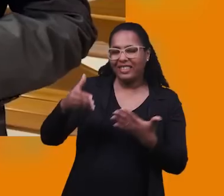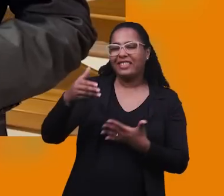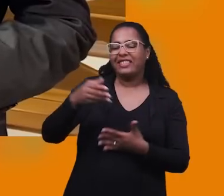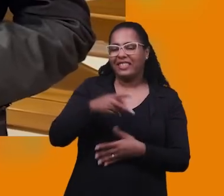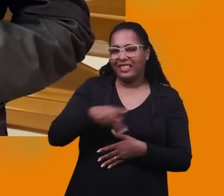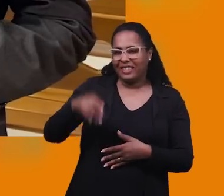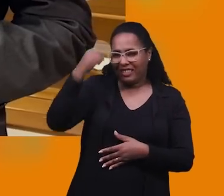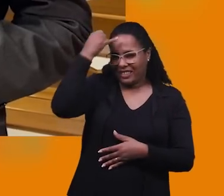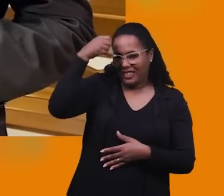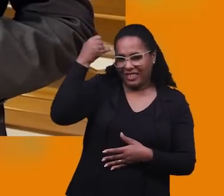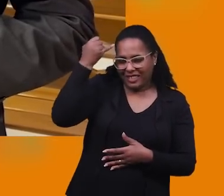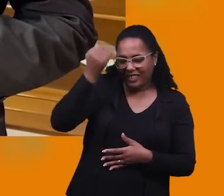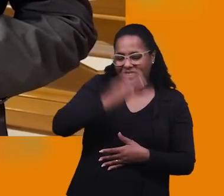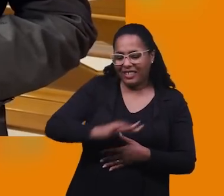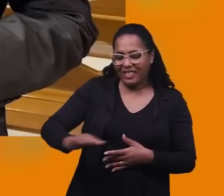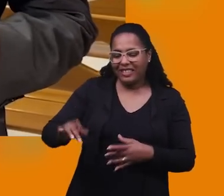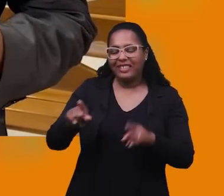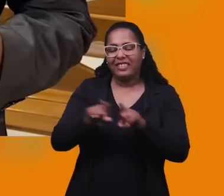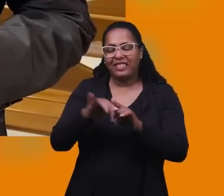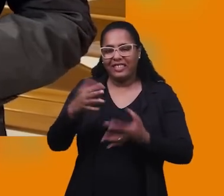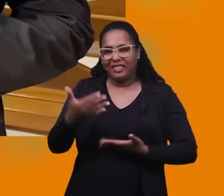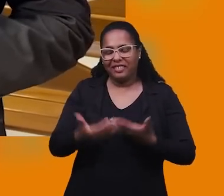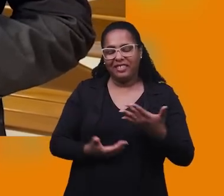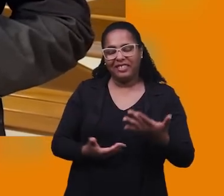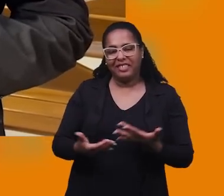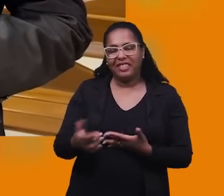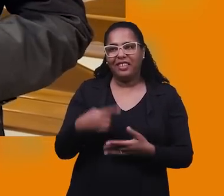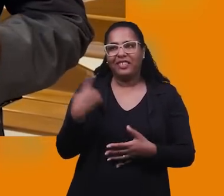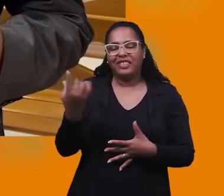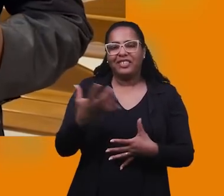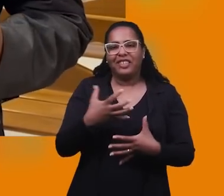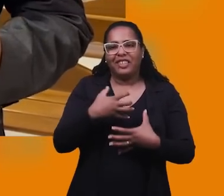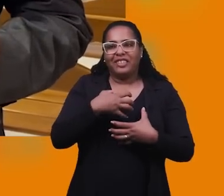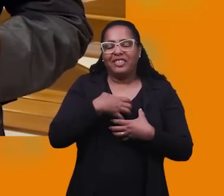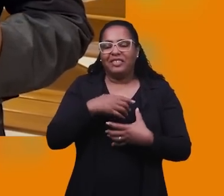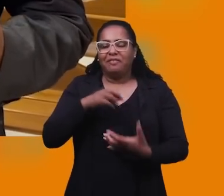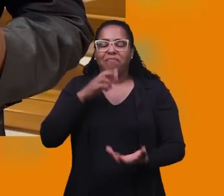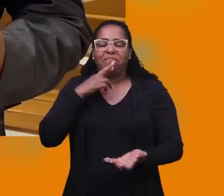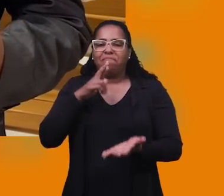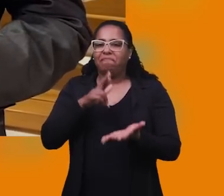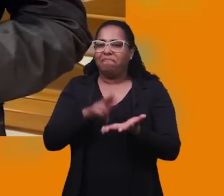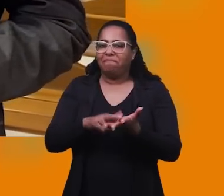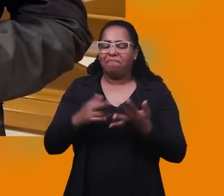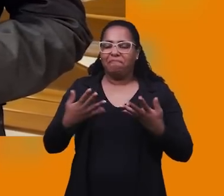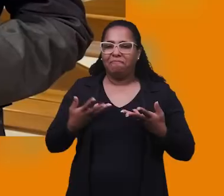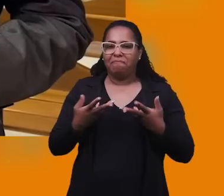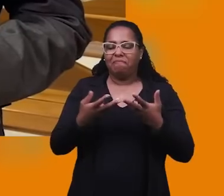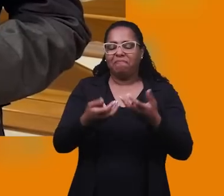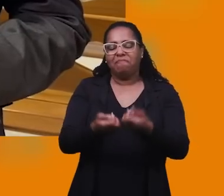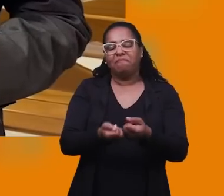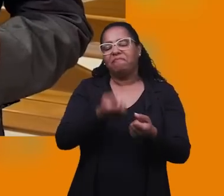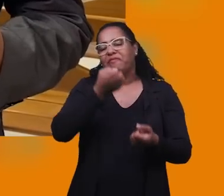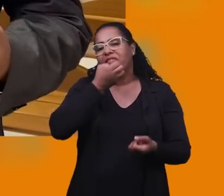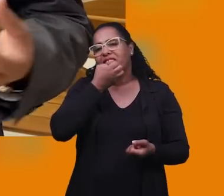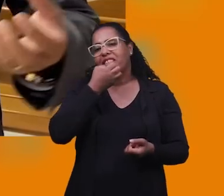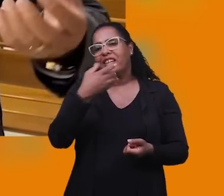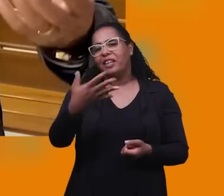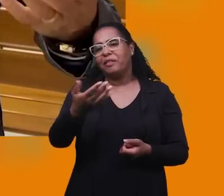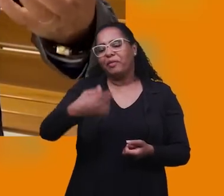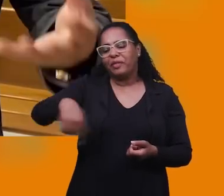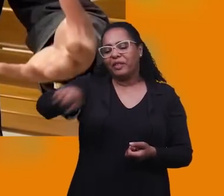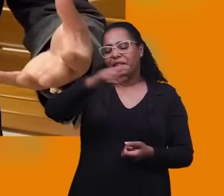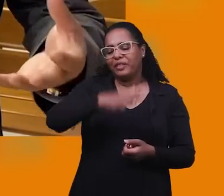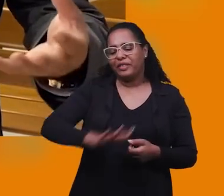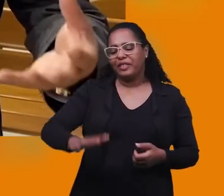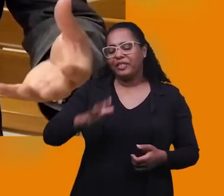também a igreja, e isso tem nos dado assim um resultado grande, porque como é bom nós ver